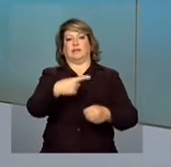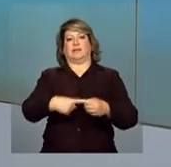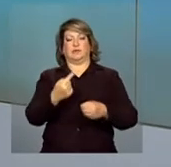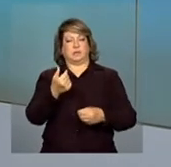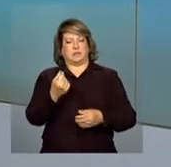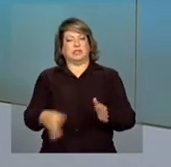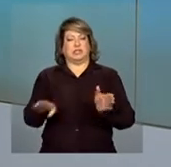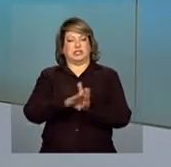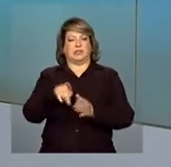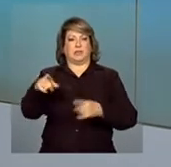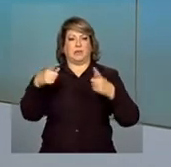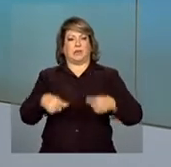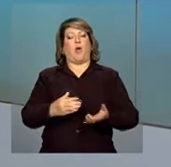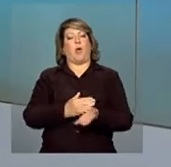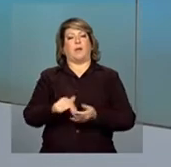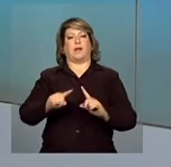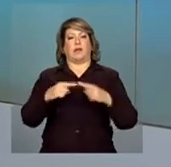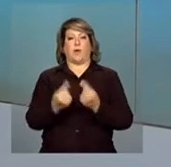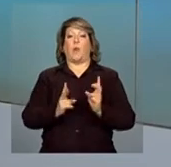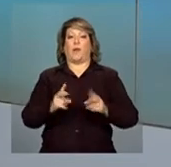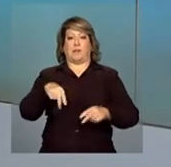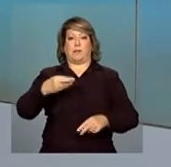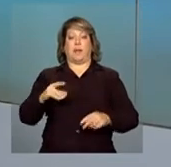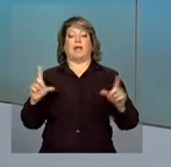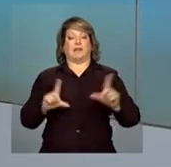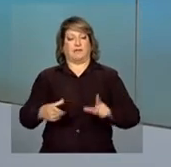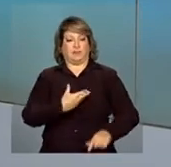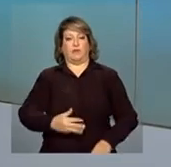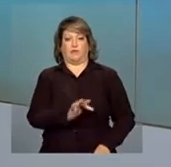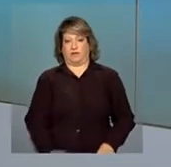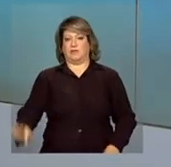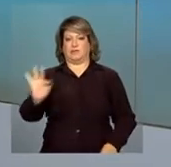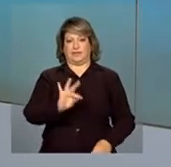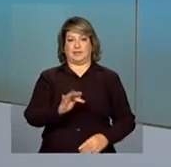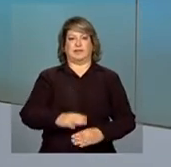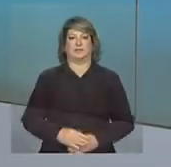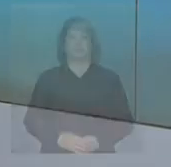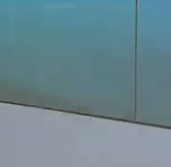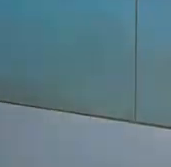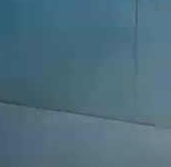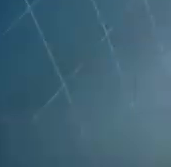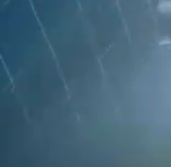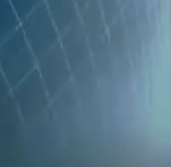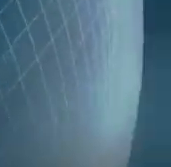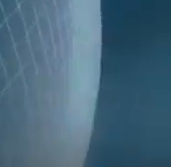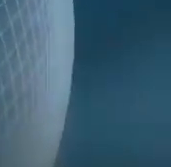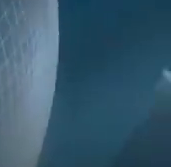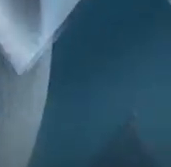participar da solenidade. Continue com a gente aqui na NBR, a TV do Governo Federal.